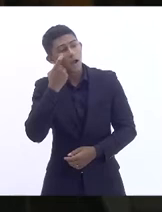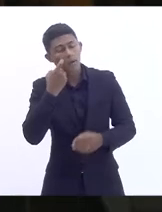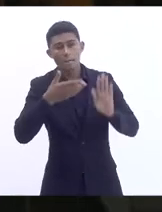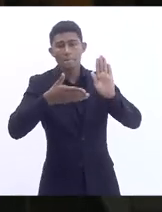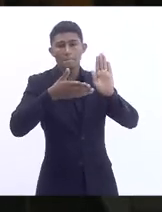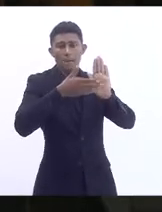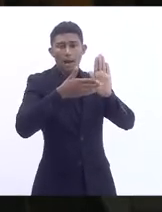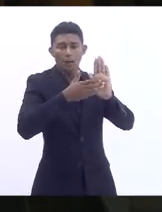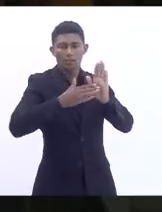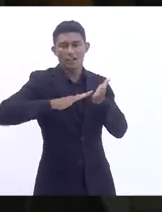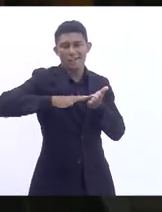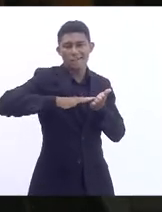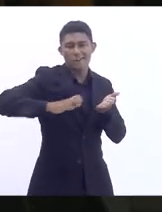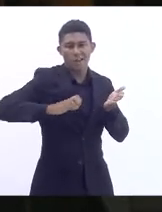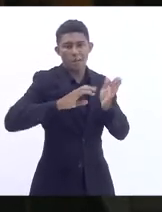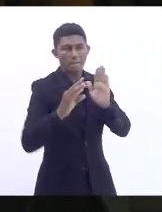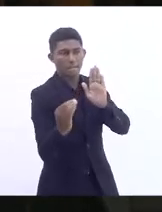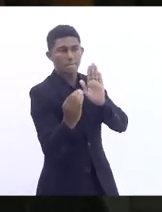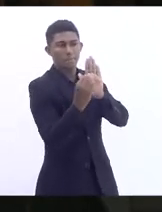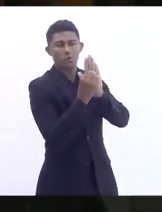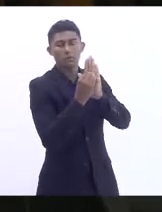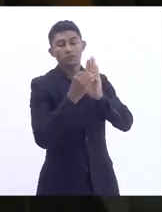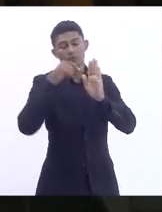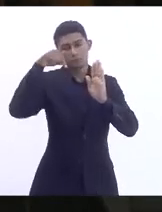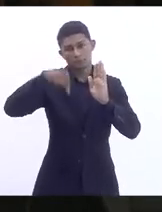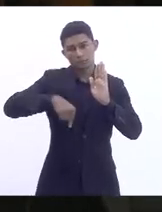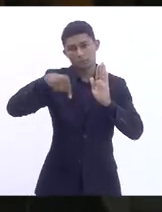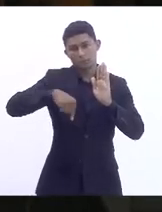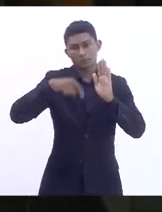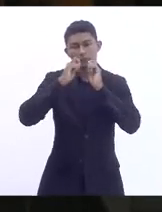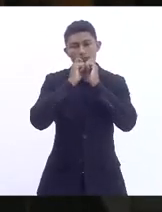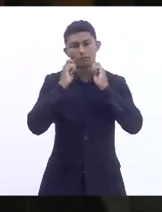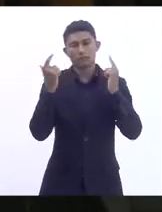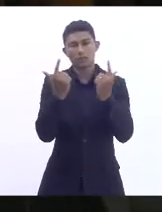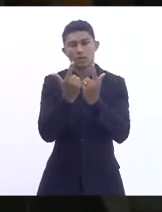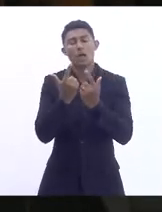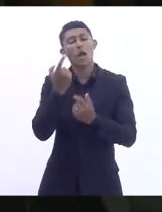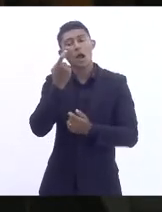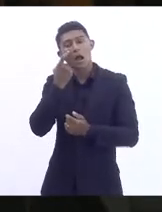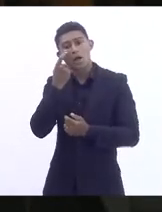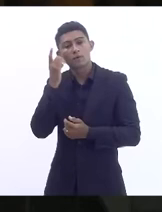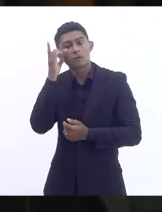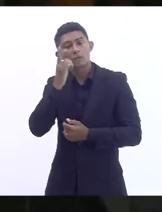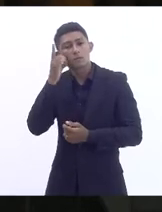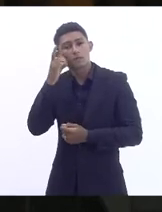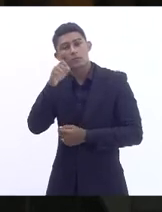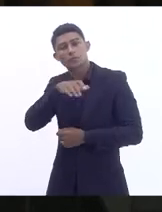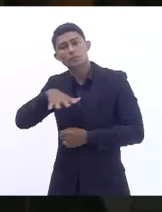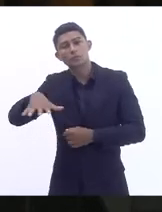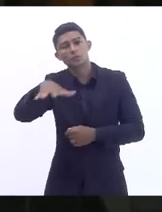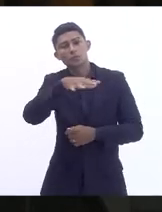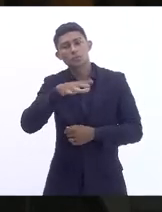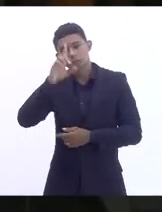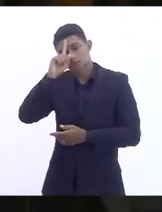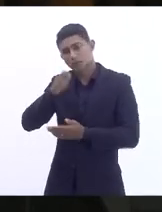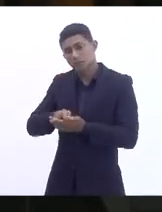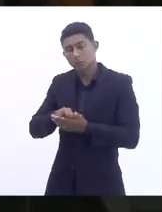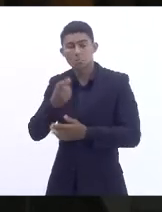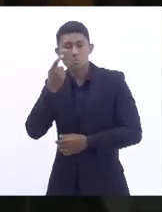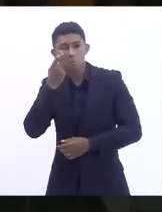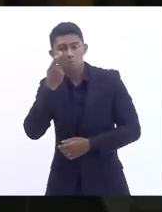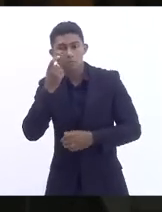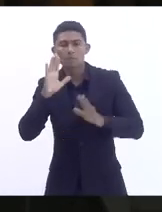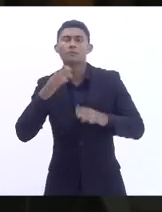pauta. E o plenário será soberano para decidir. Mas tenho certeza que